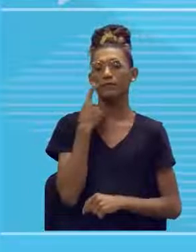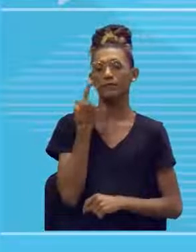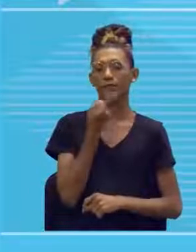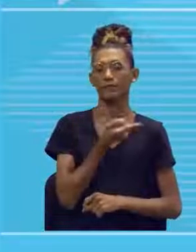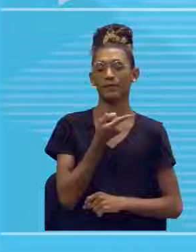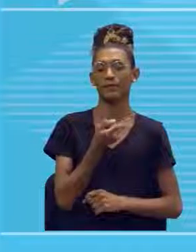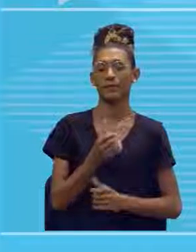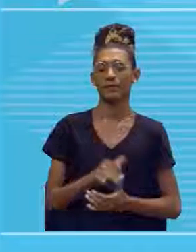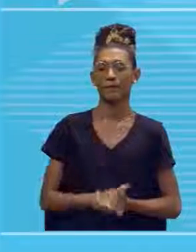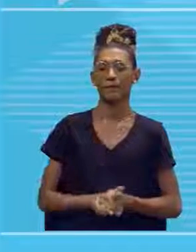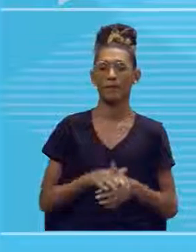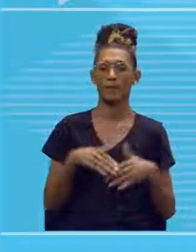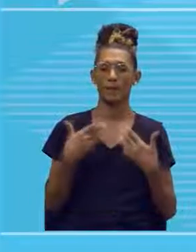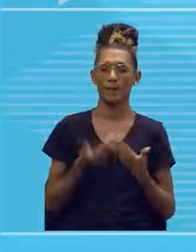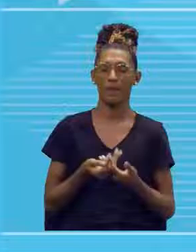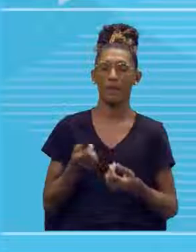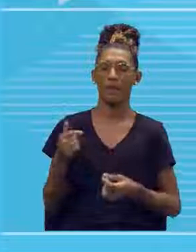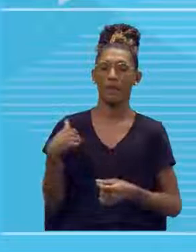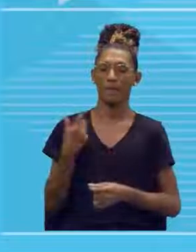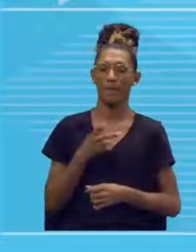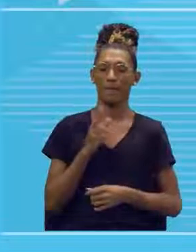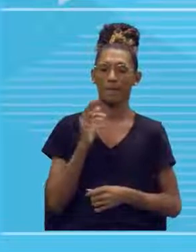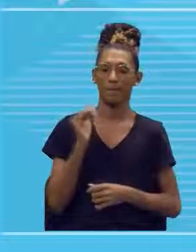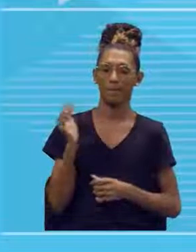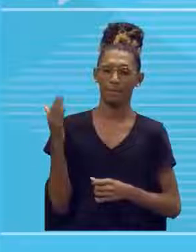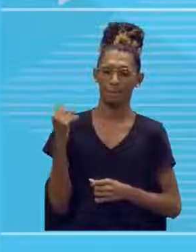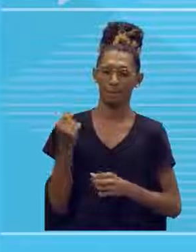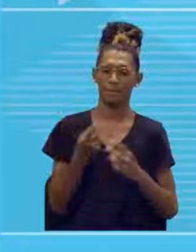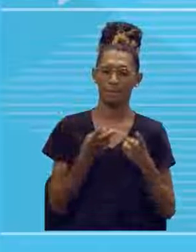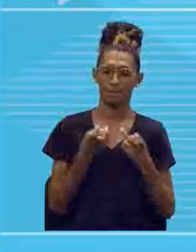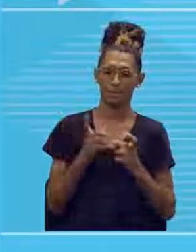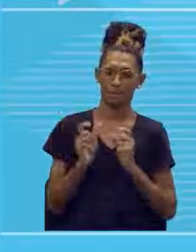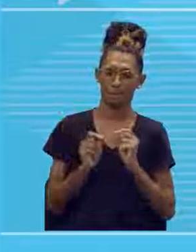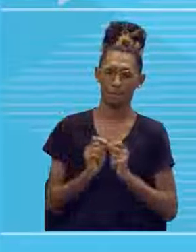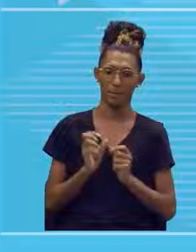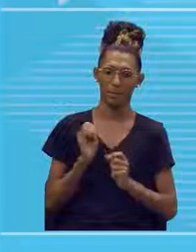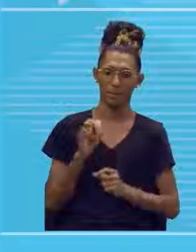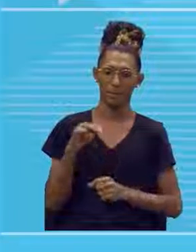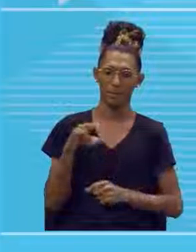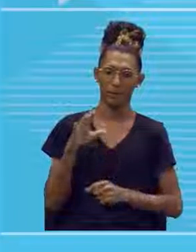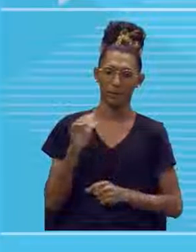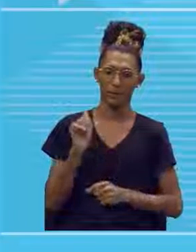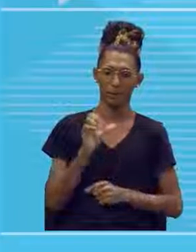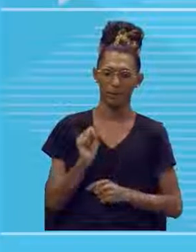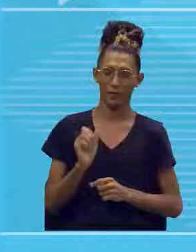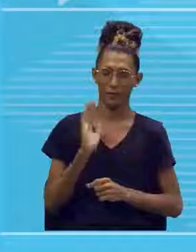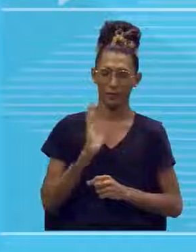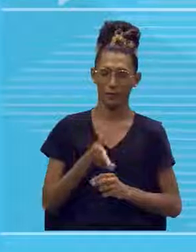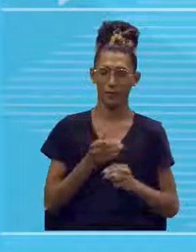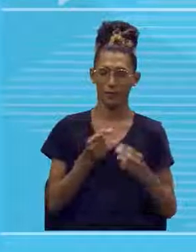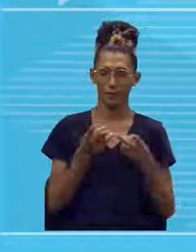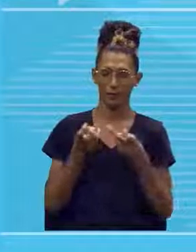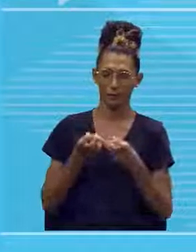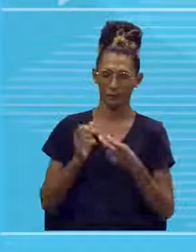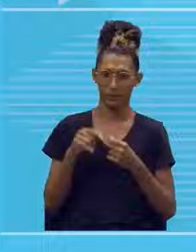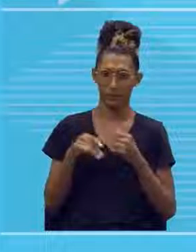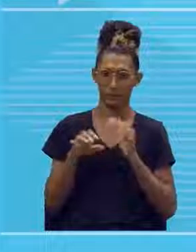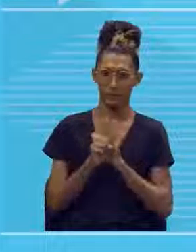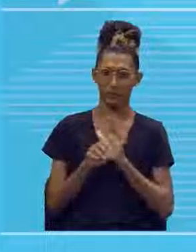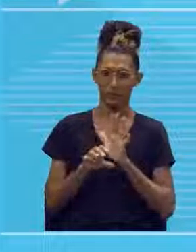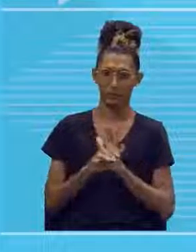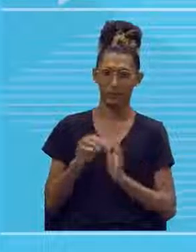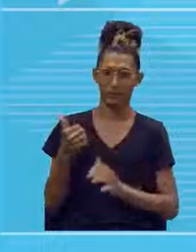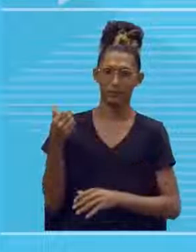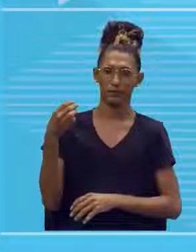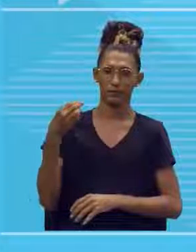certo gente então a gente vai observando que os incas já sacavam isso a missão do século